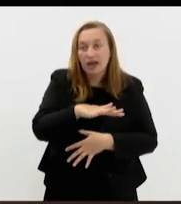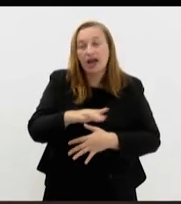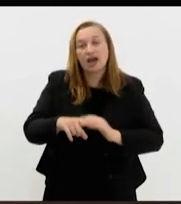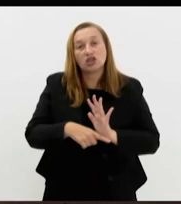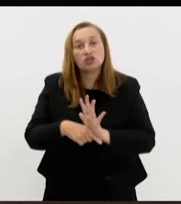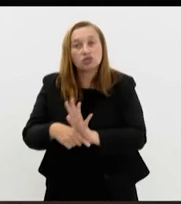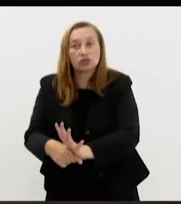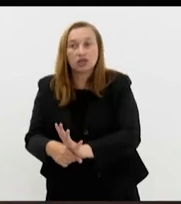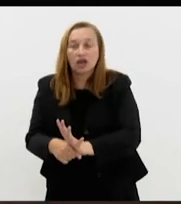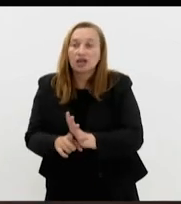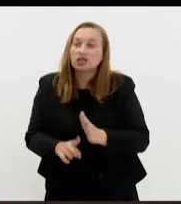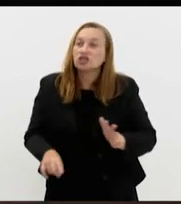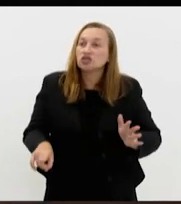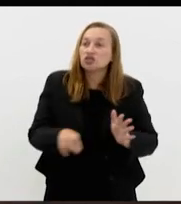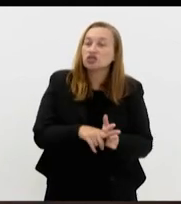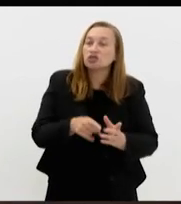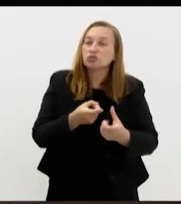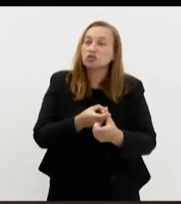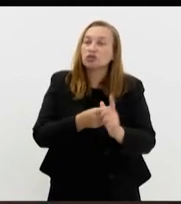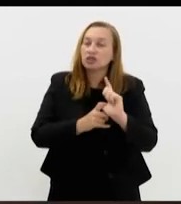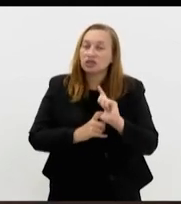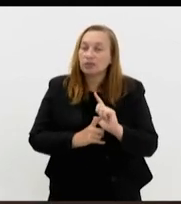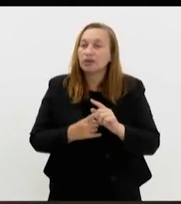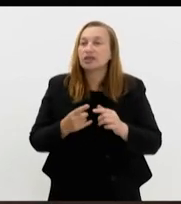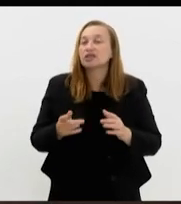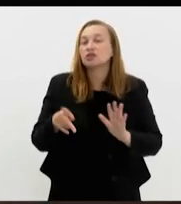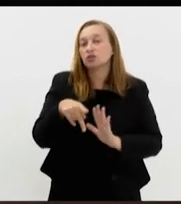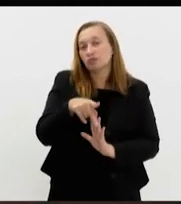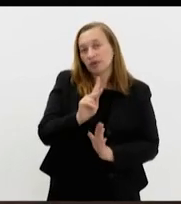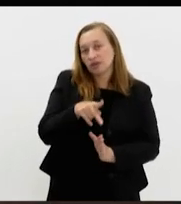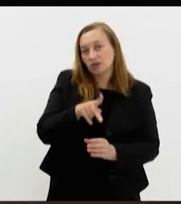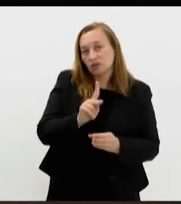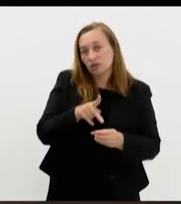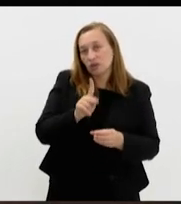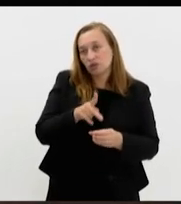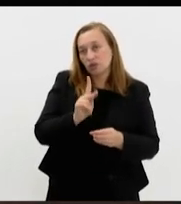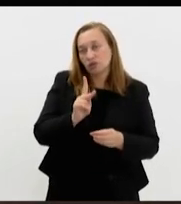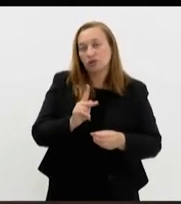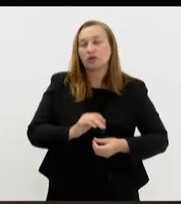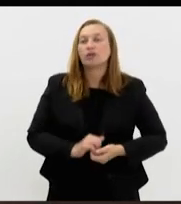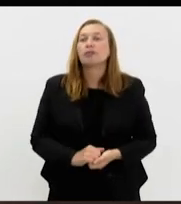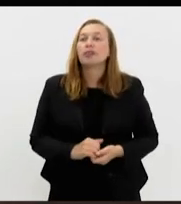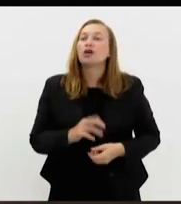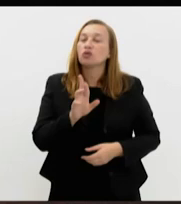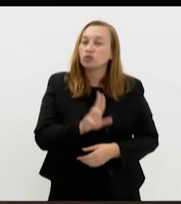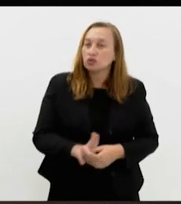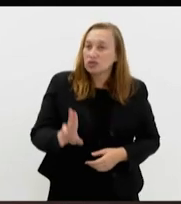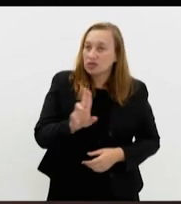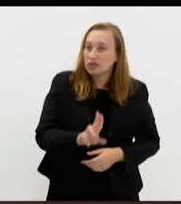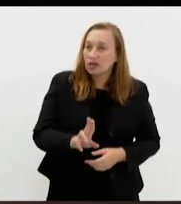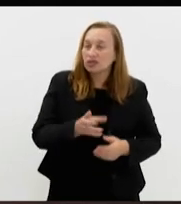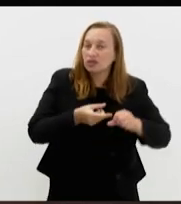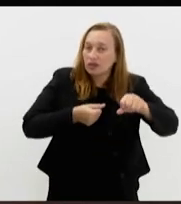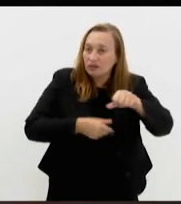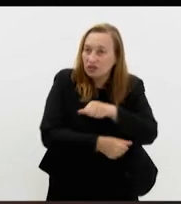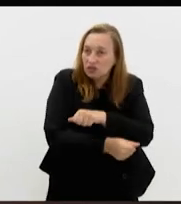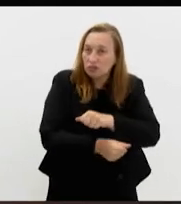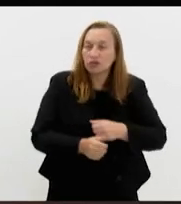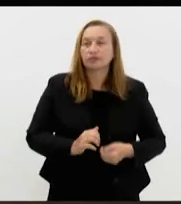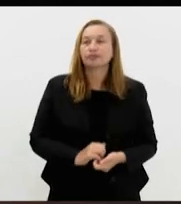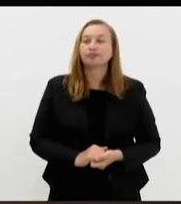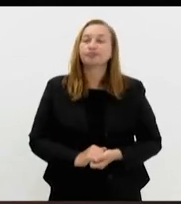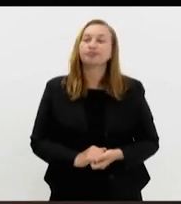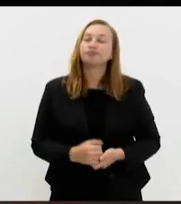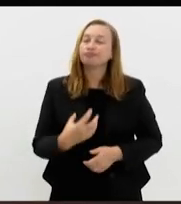reduzir a dependência do petróleo e, por via de regra, ser utilizado em investimento.